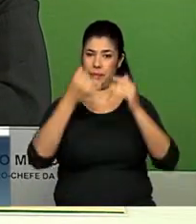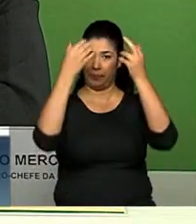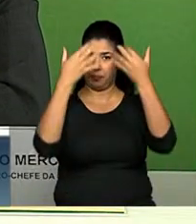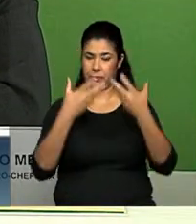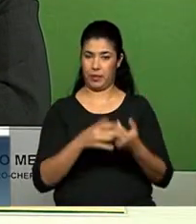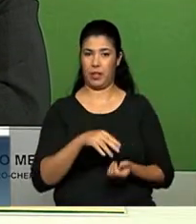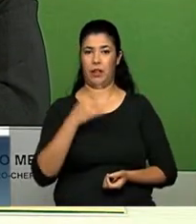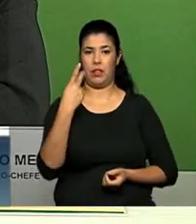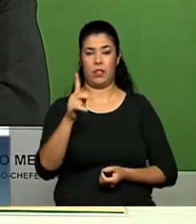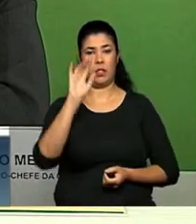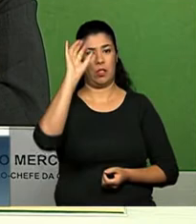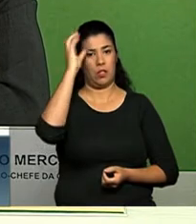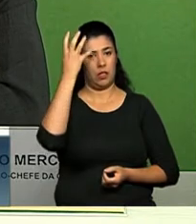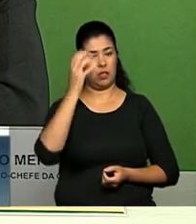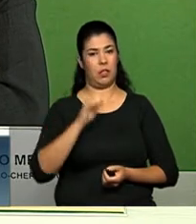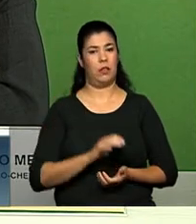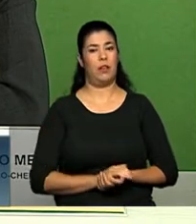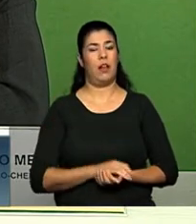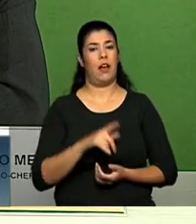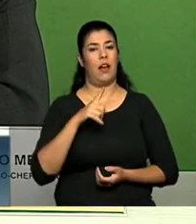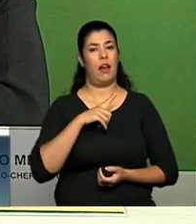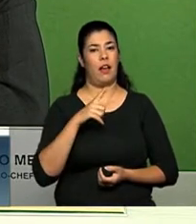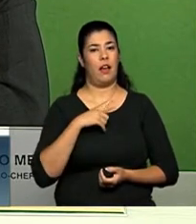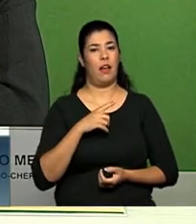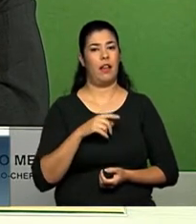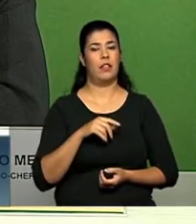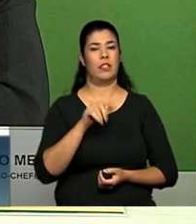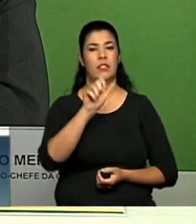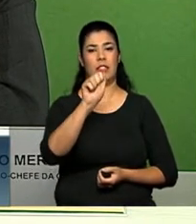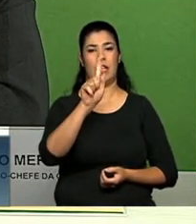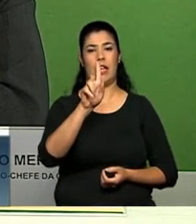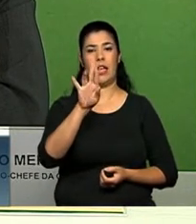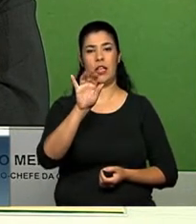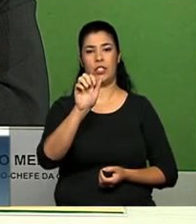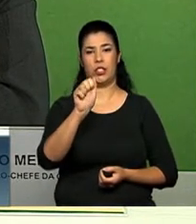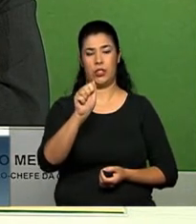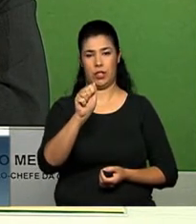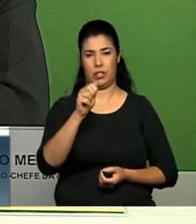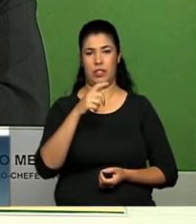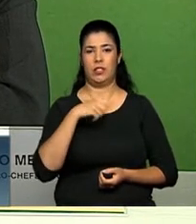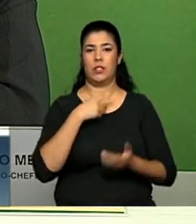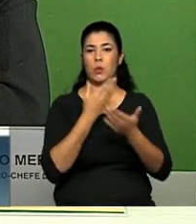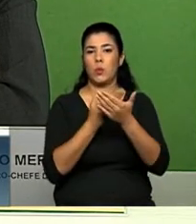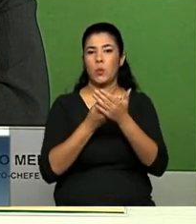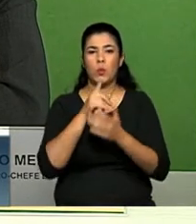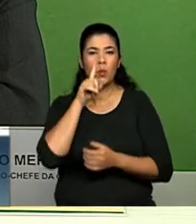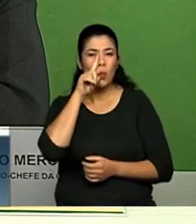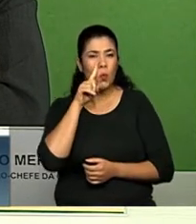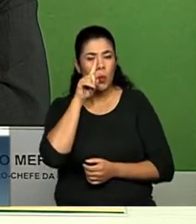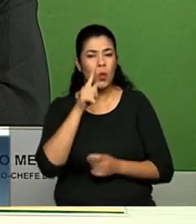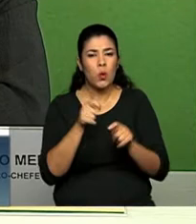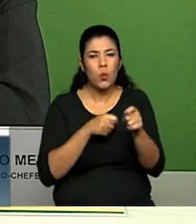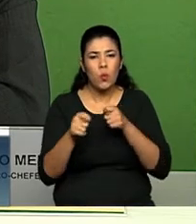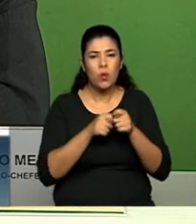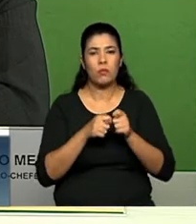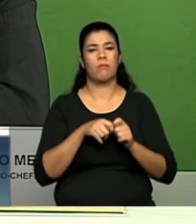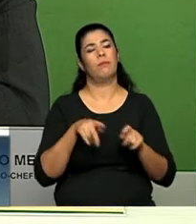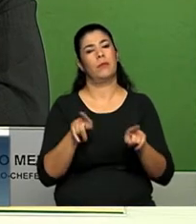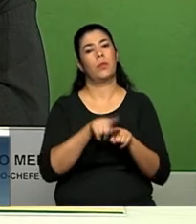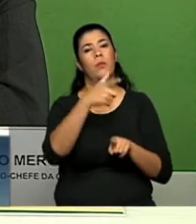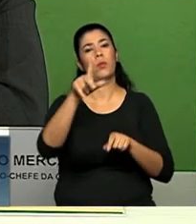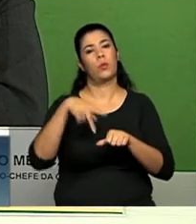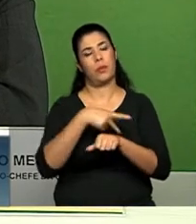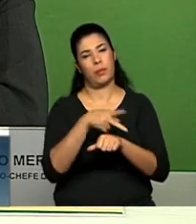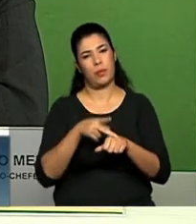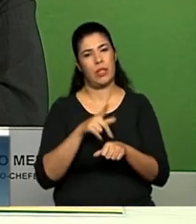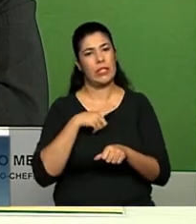à decisão, as agências de riscos, ela tem alguma importância para o mercado